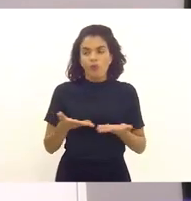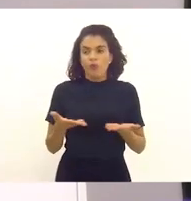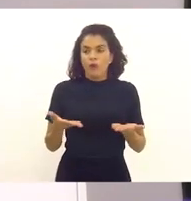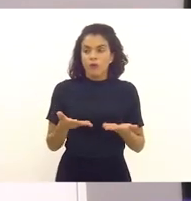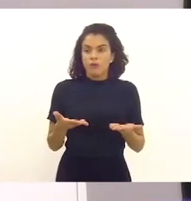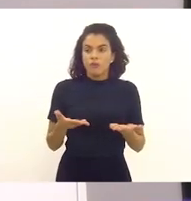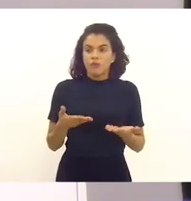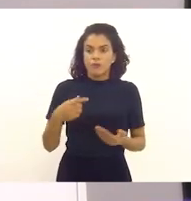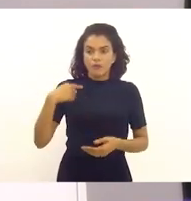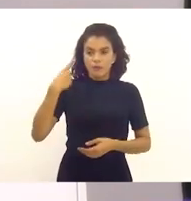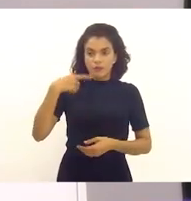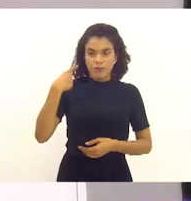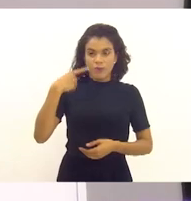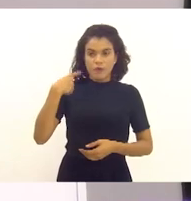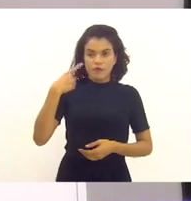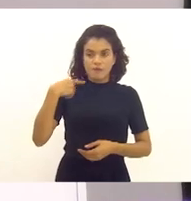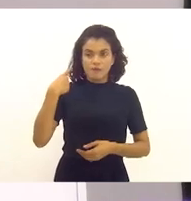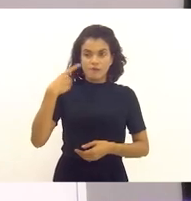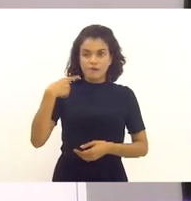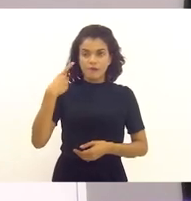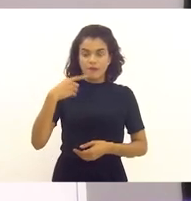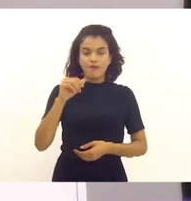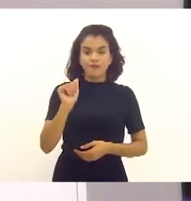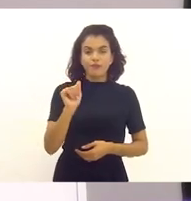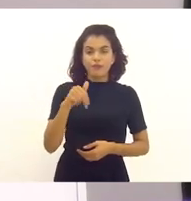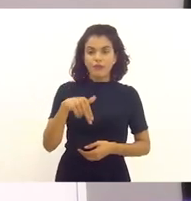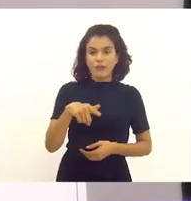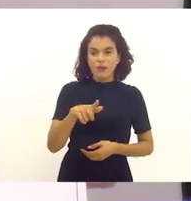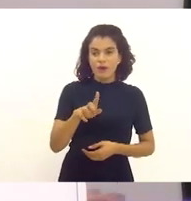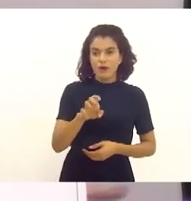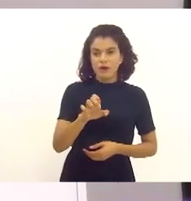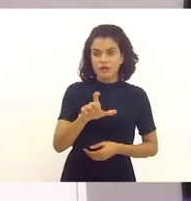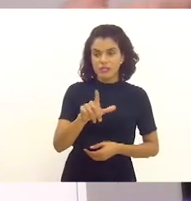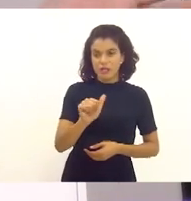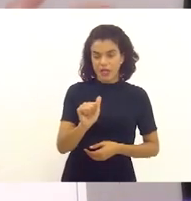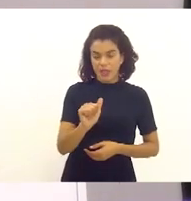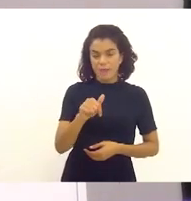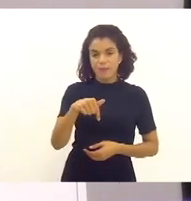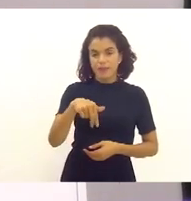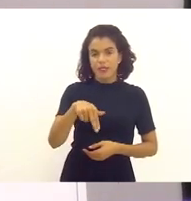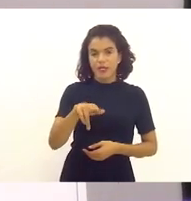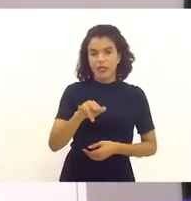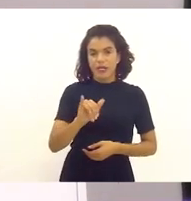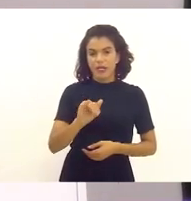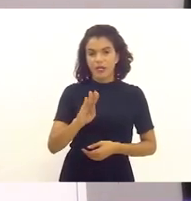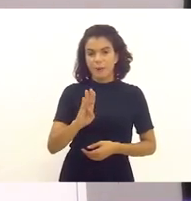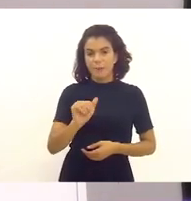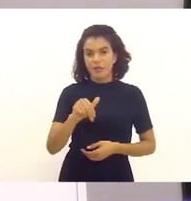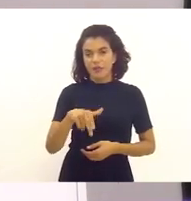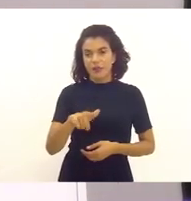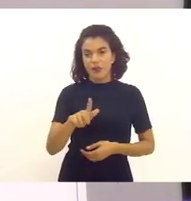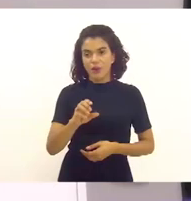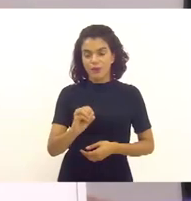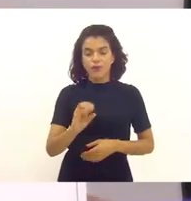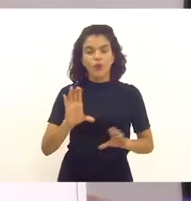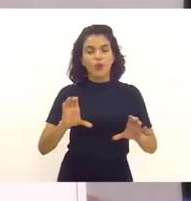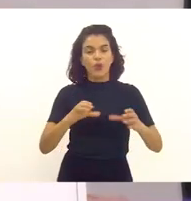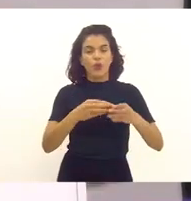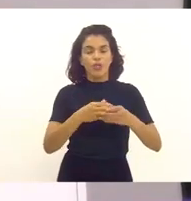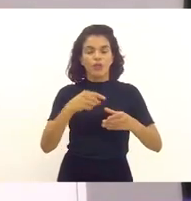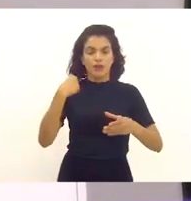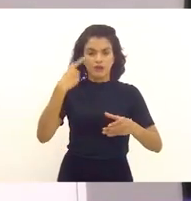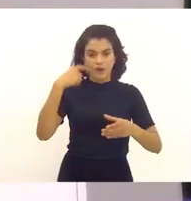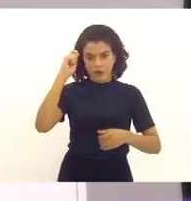a doutora Ângela que bango já está aqui conosco do coletivo de advogada